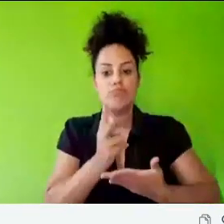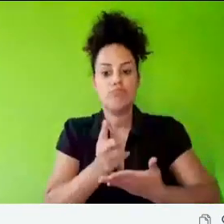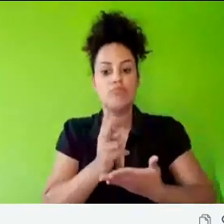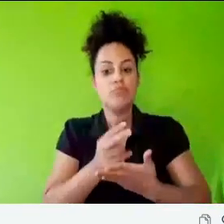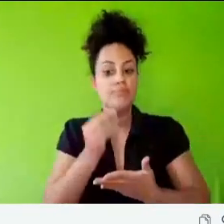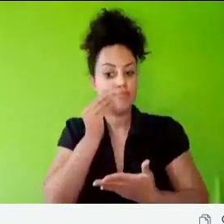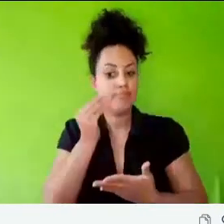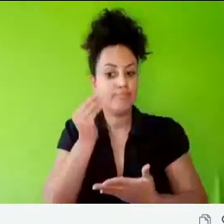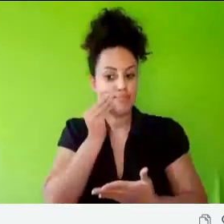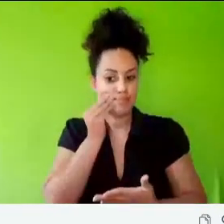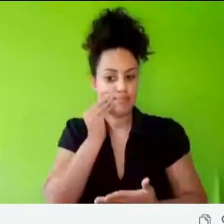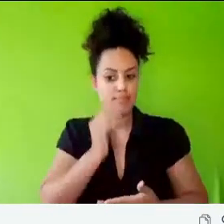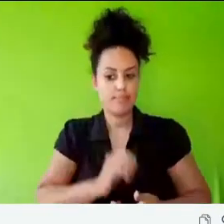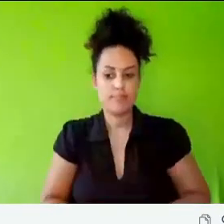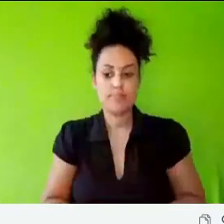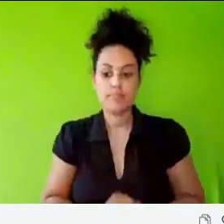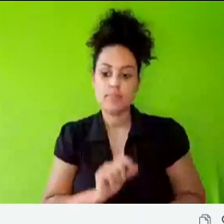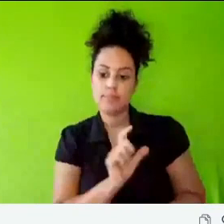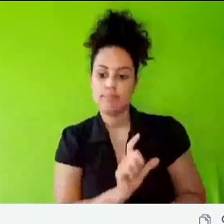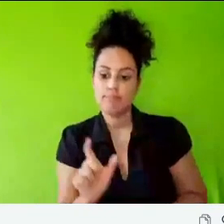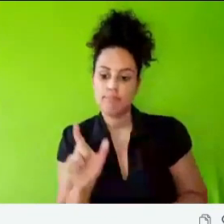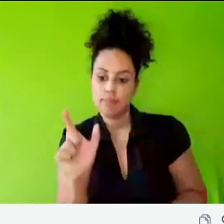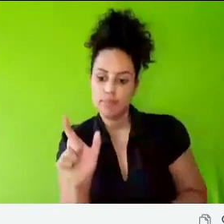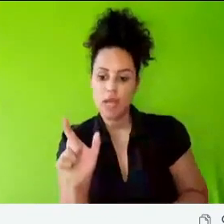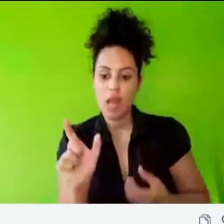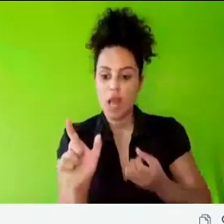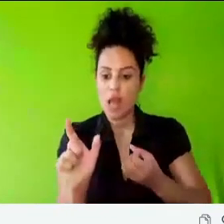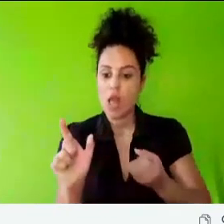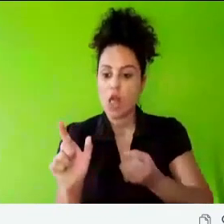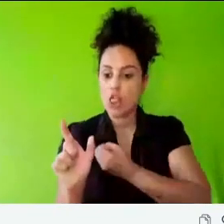E o número da semente utilizada.